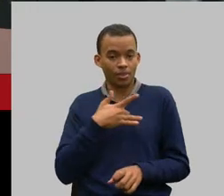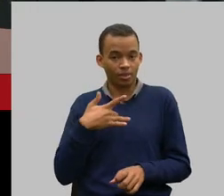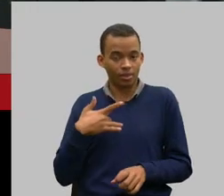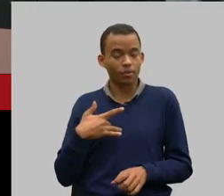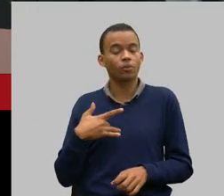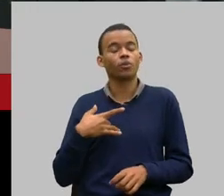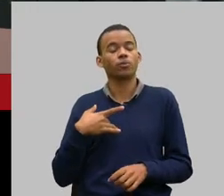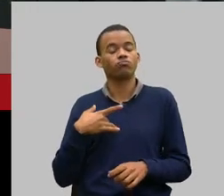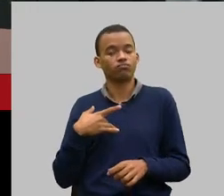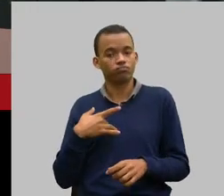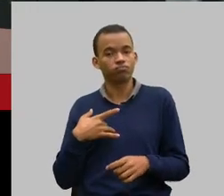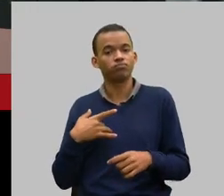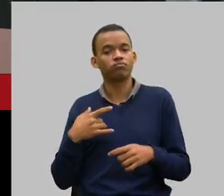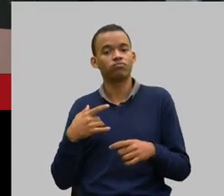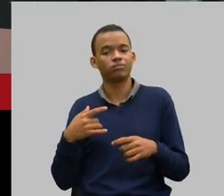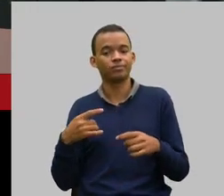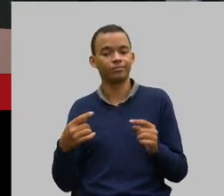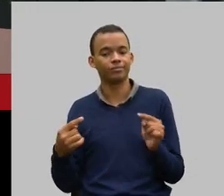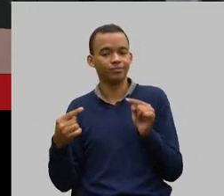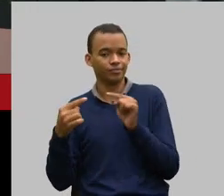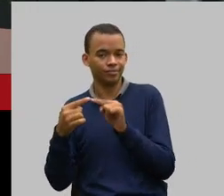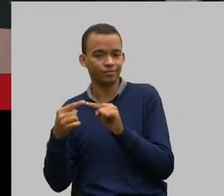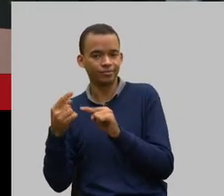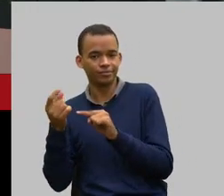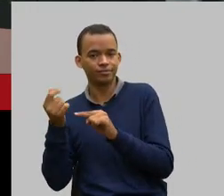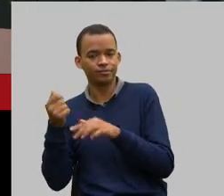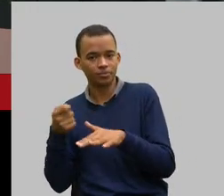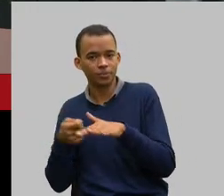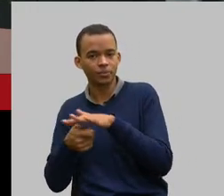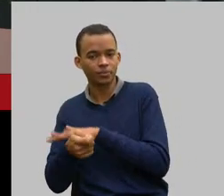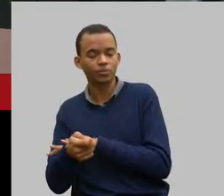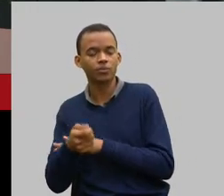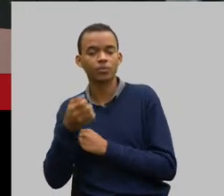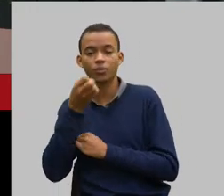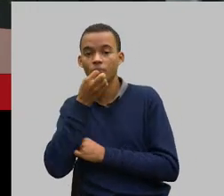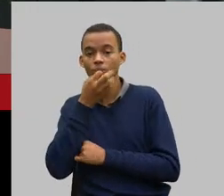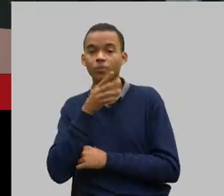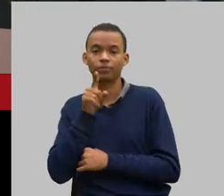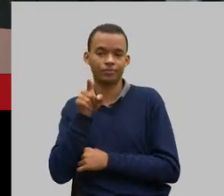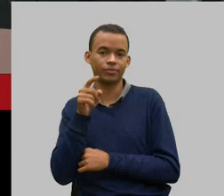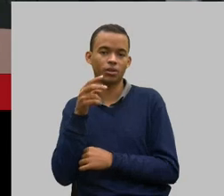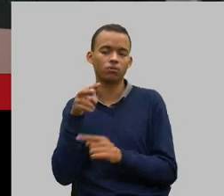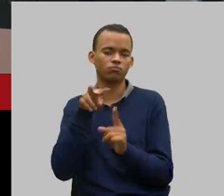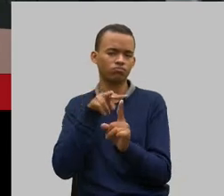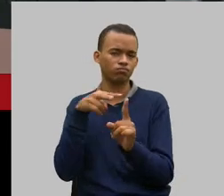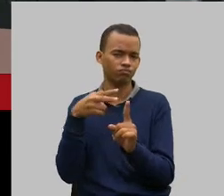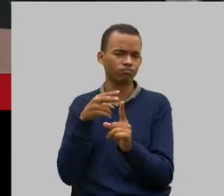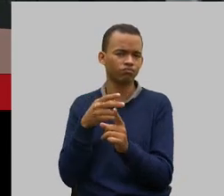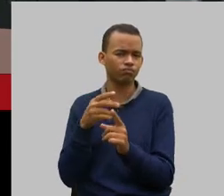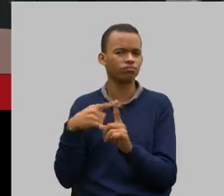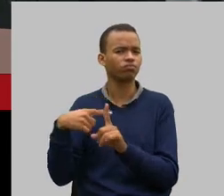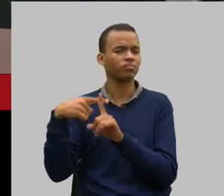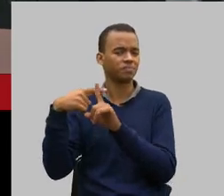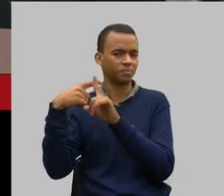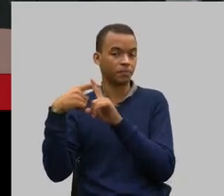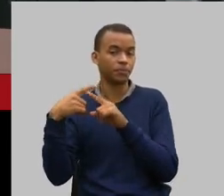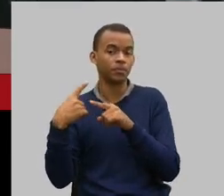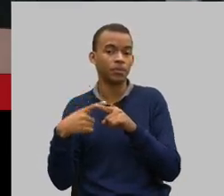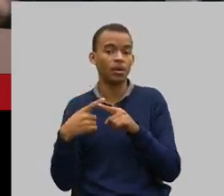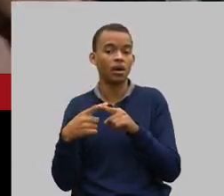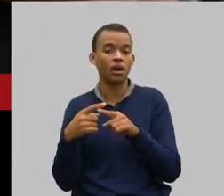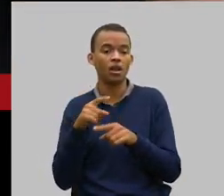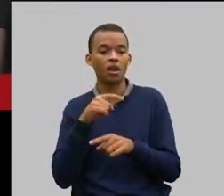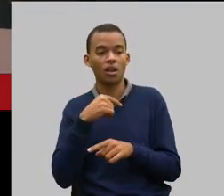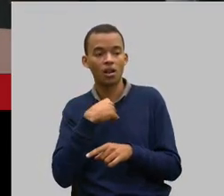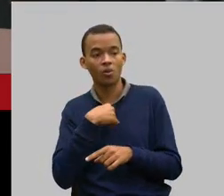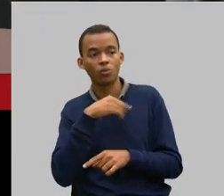tem muito a ver né Arlin bom que você tem essa visão que antes de atrair um CNPJ você